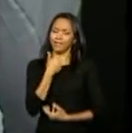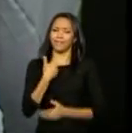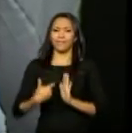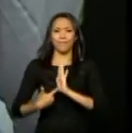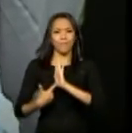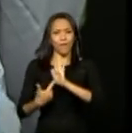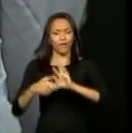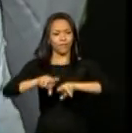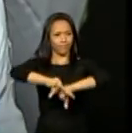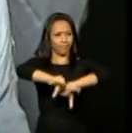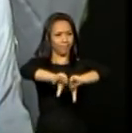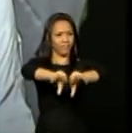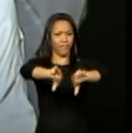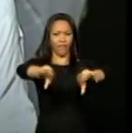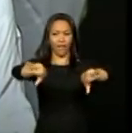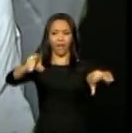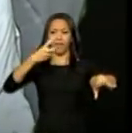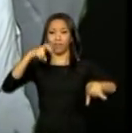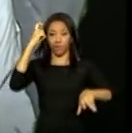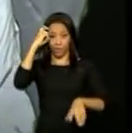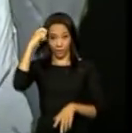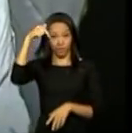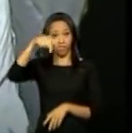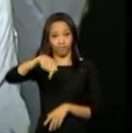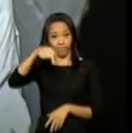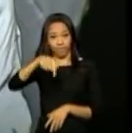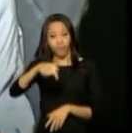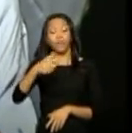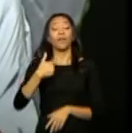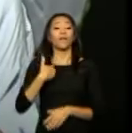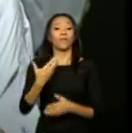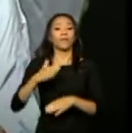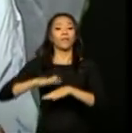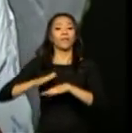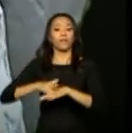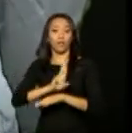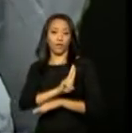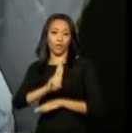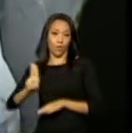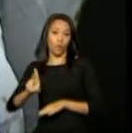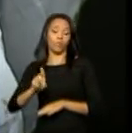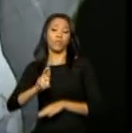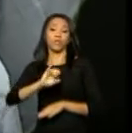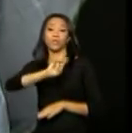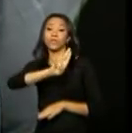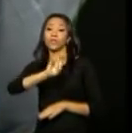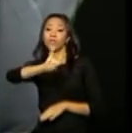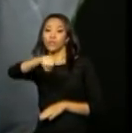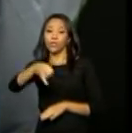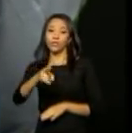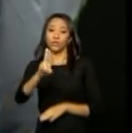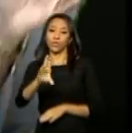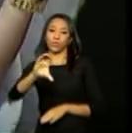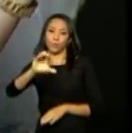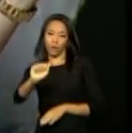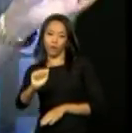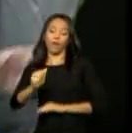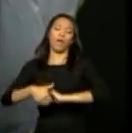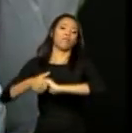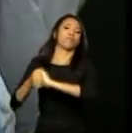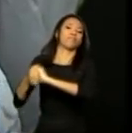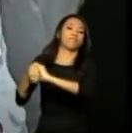nossa diversidade cultural. Eu queria, em nome do ministro Juca Ferreira, cumprimentar